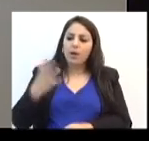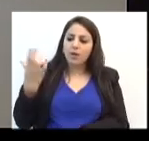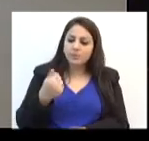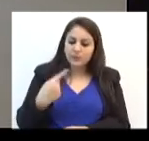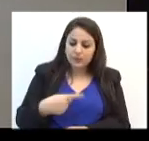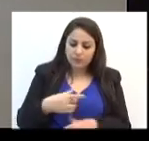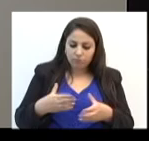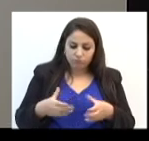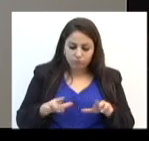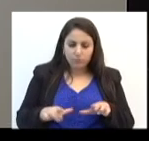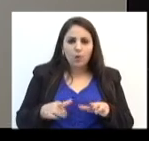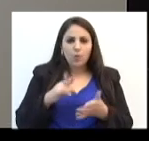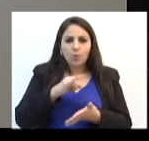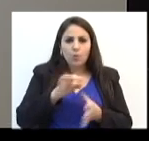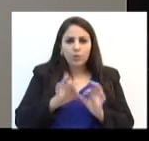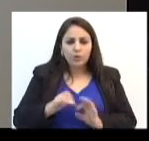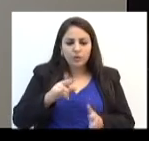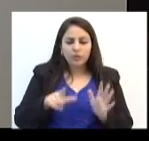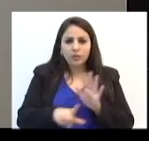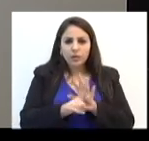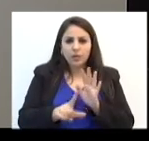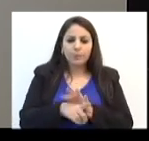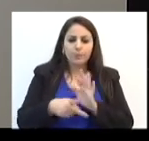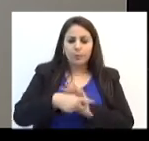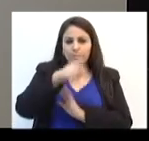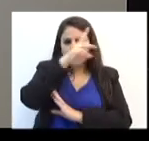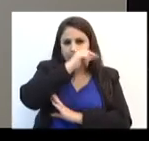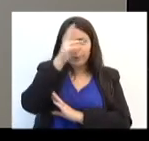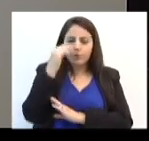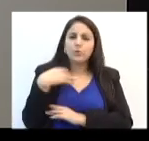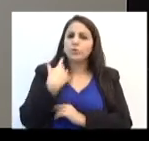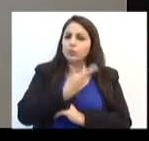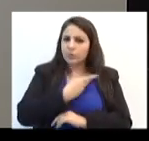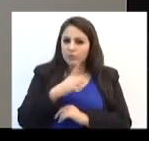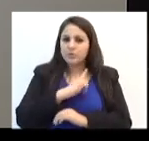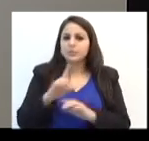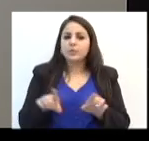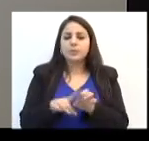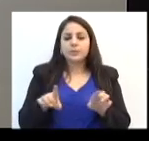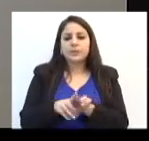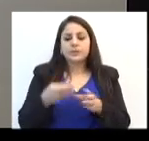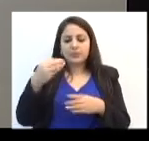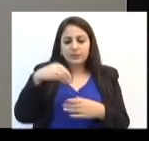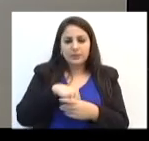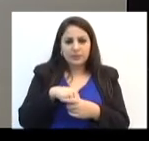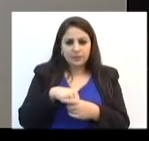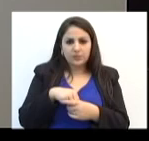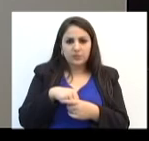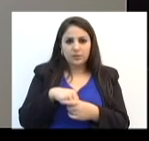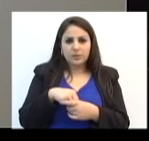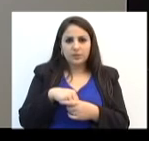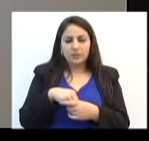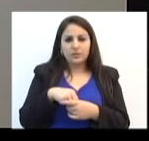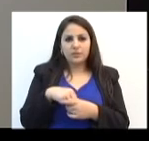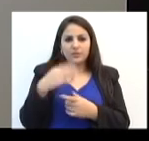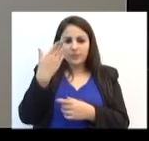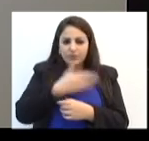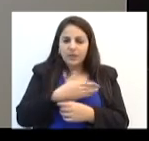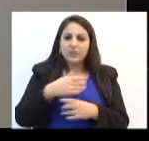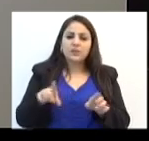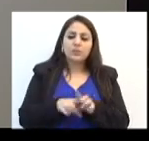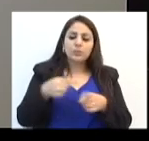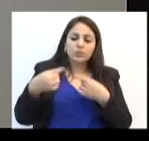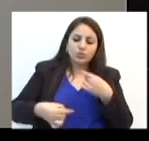nesta casa este projeto de lei do Executivo. Nós também vamos, dentro da nossa Frente Parlamentar Mista,